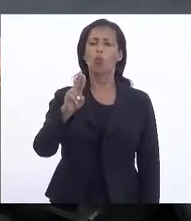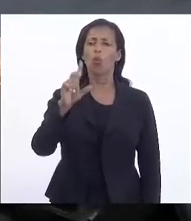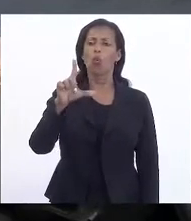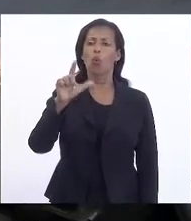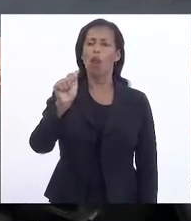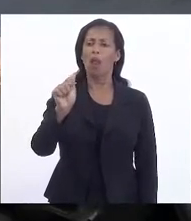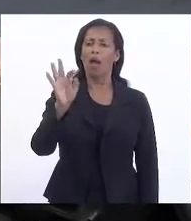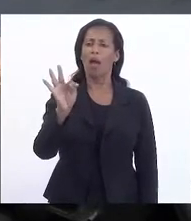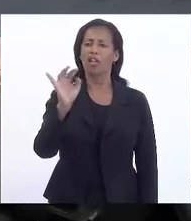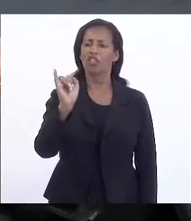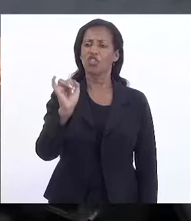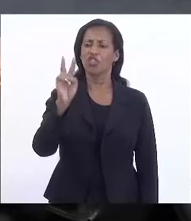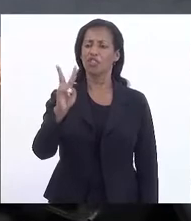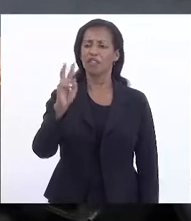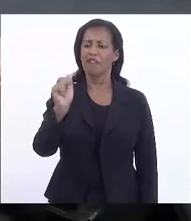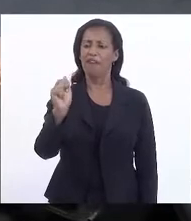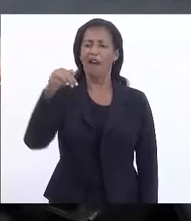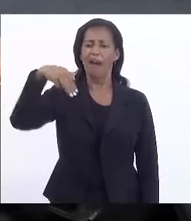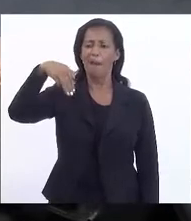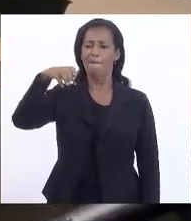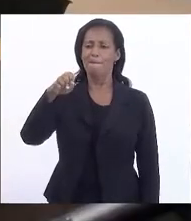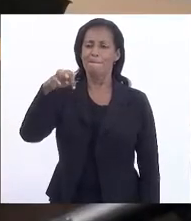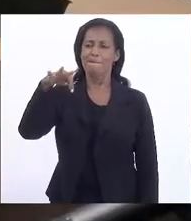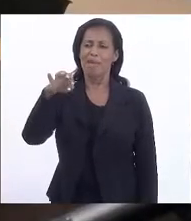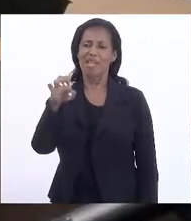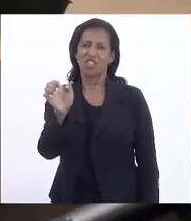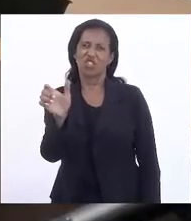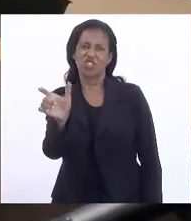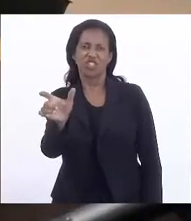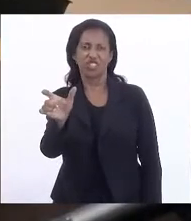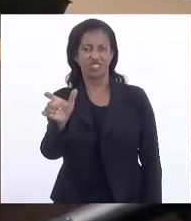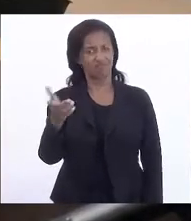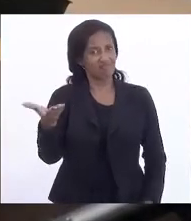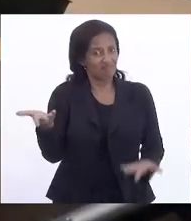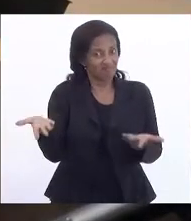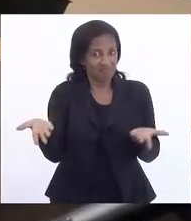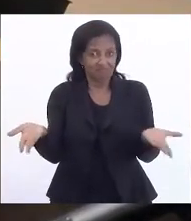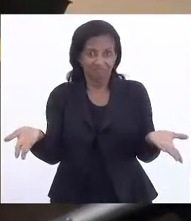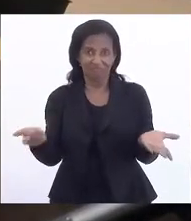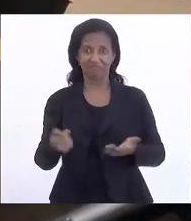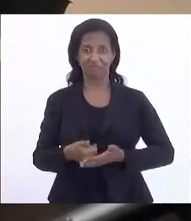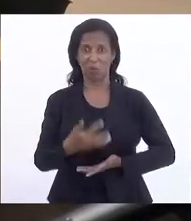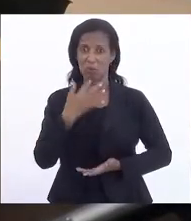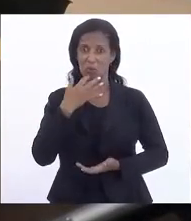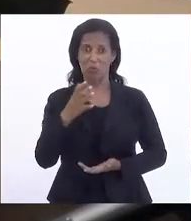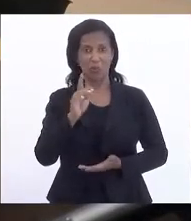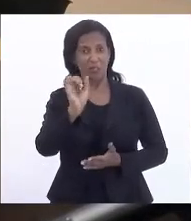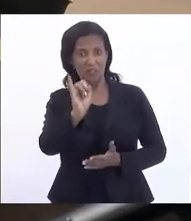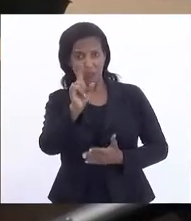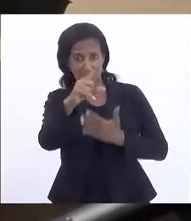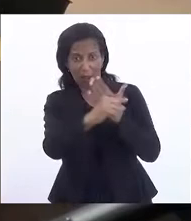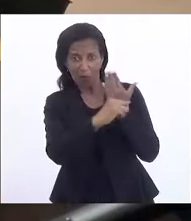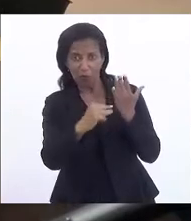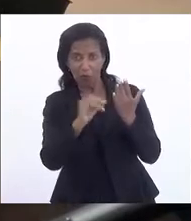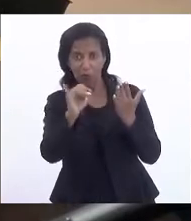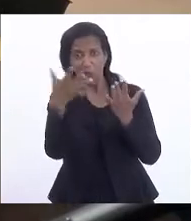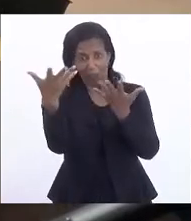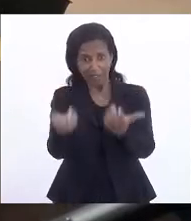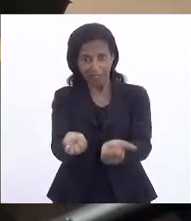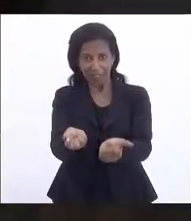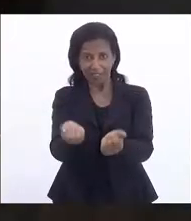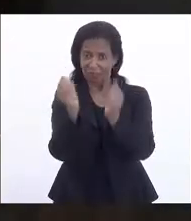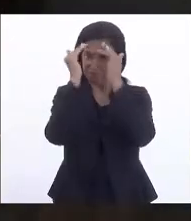A Secretaria de Desenvolvimento não tem muita crença, não, mas o senhor autou, se o senhor quer, assim será. Obrigado.